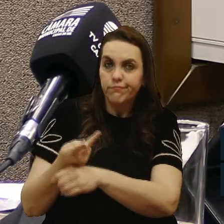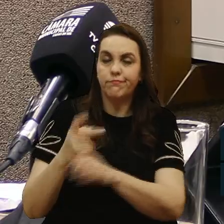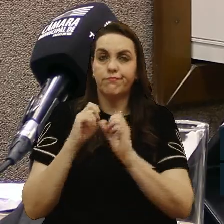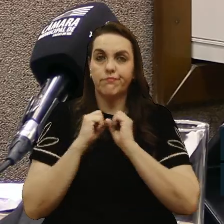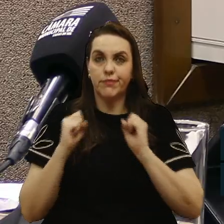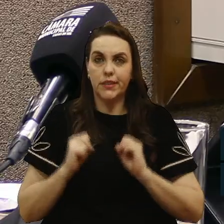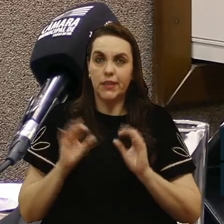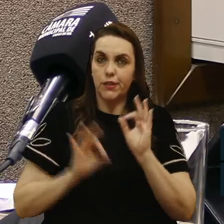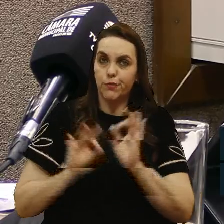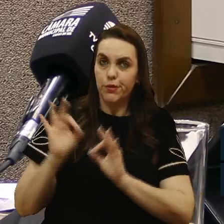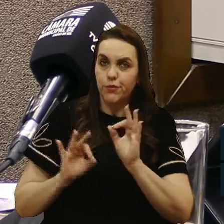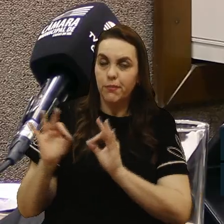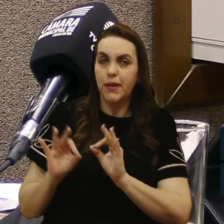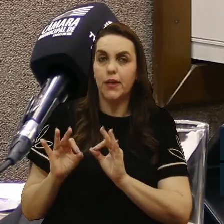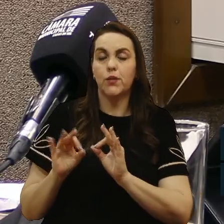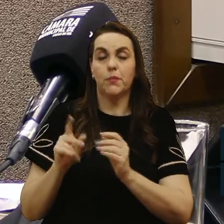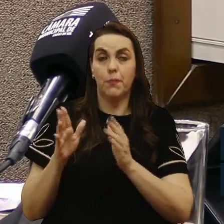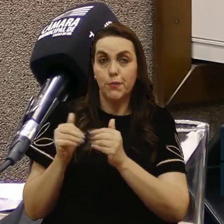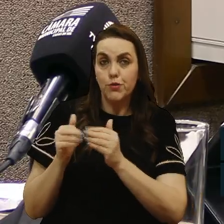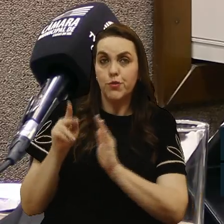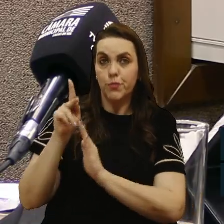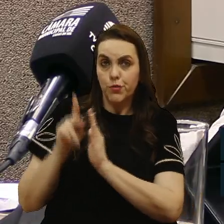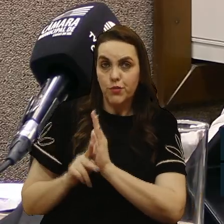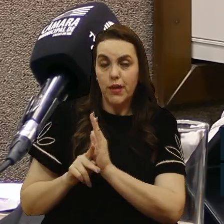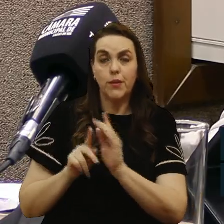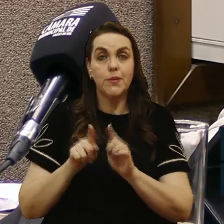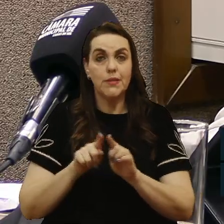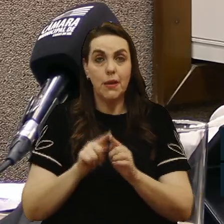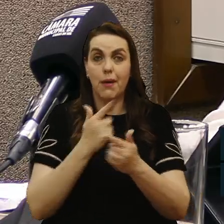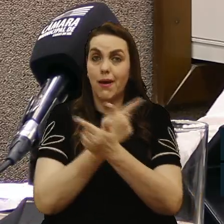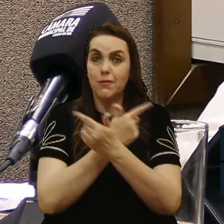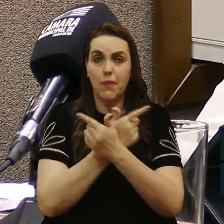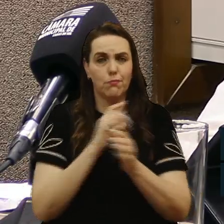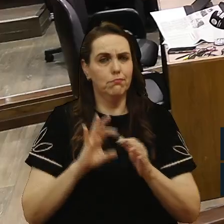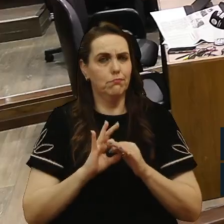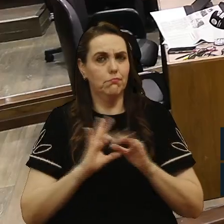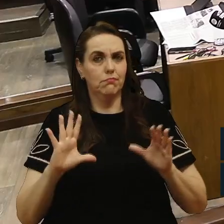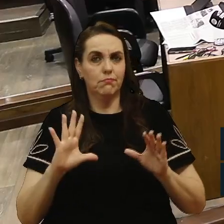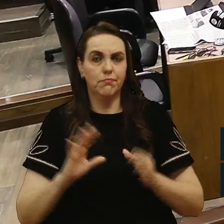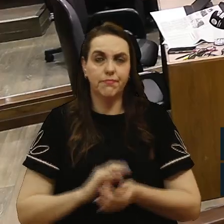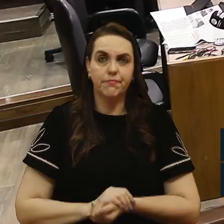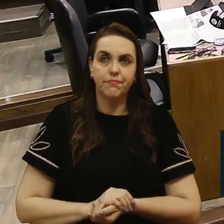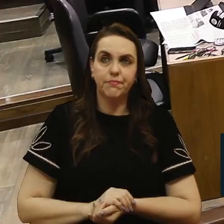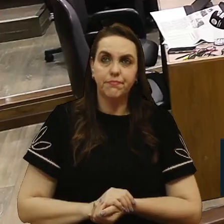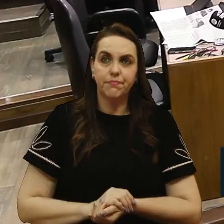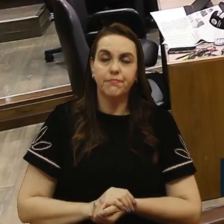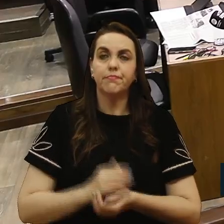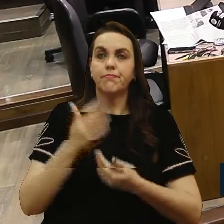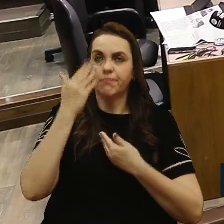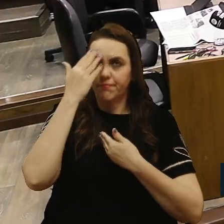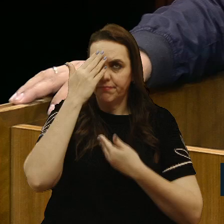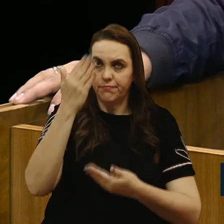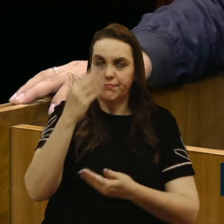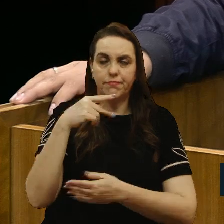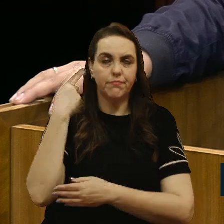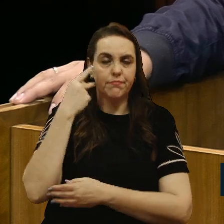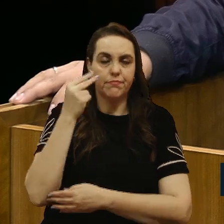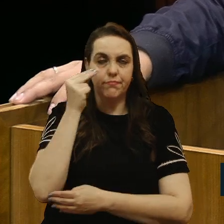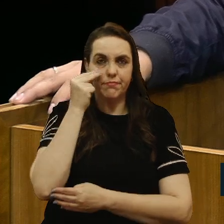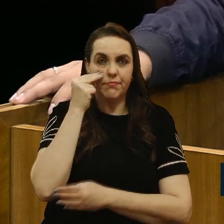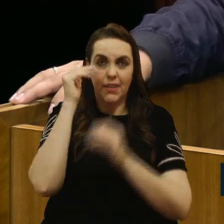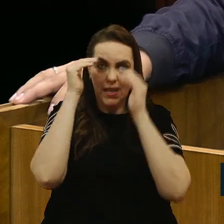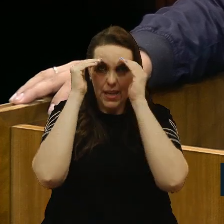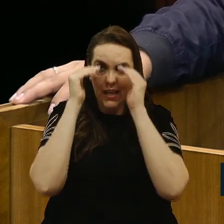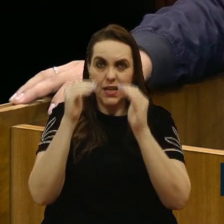requerer o projeto, mas que a Secretaria do Esporte e Lazer sempre se colocou à disposição da gente. Muito obrigado. Obrigado, vereador Cláudio. Eu tenho maior respeito por cada